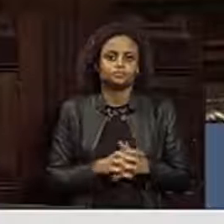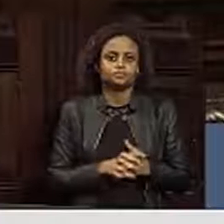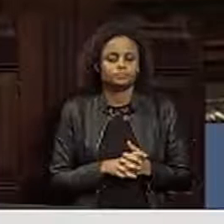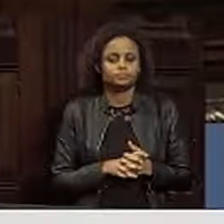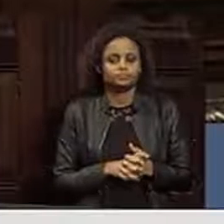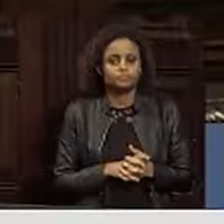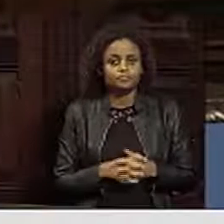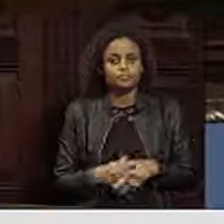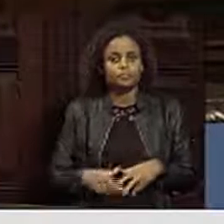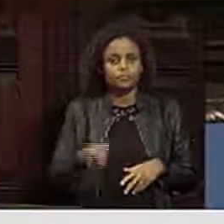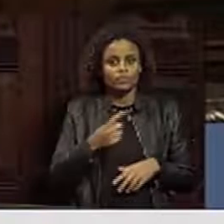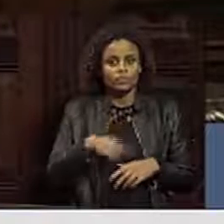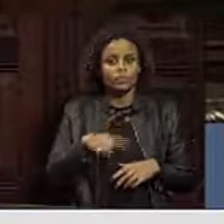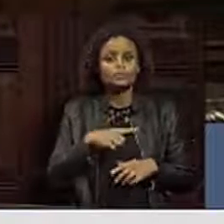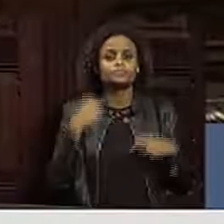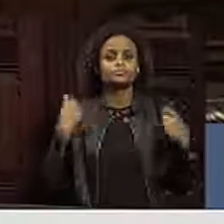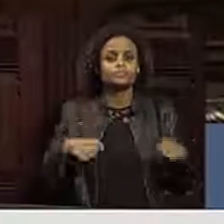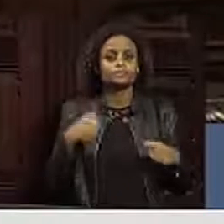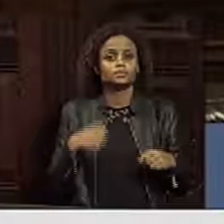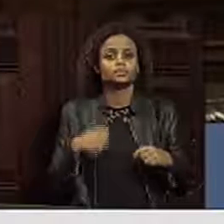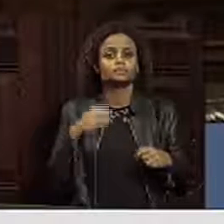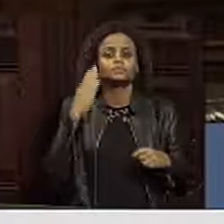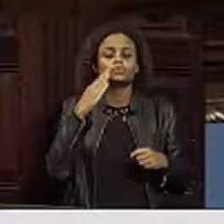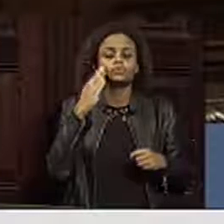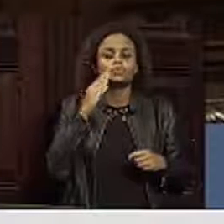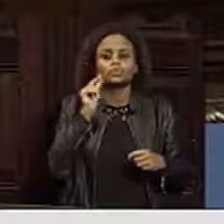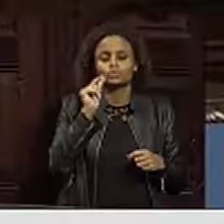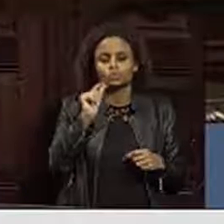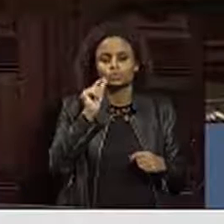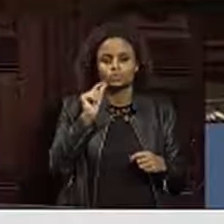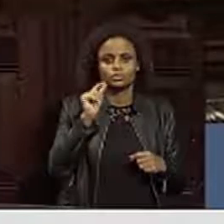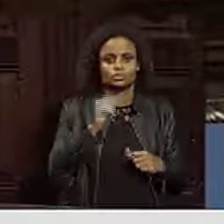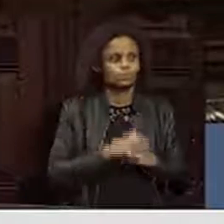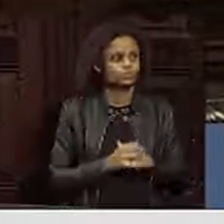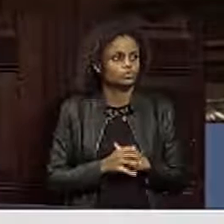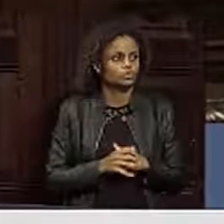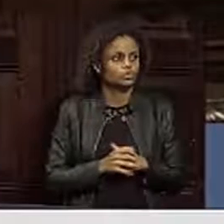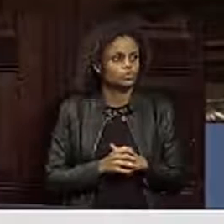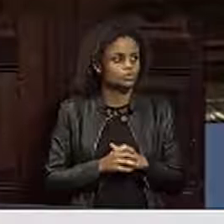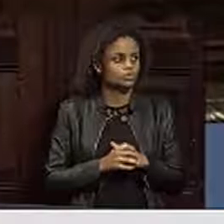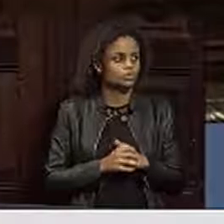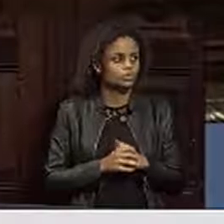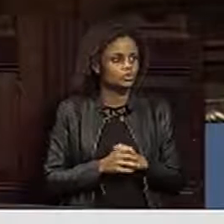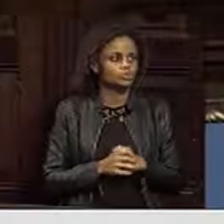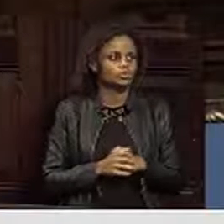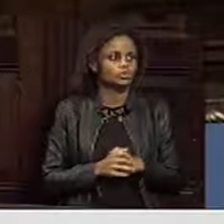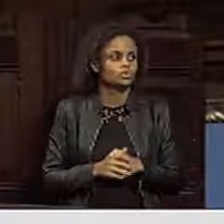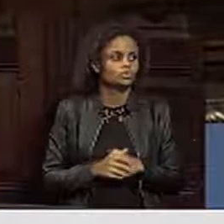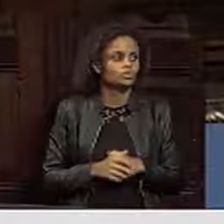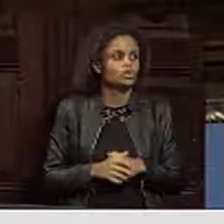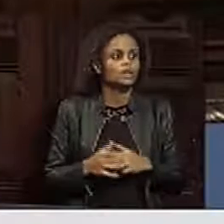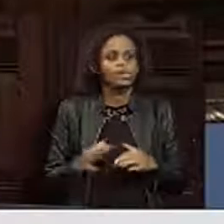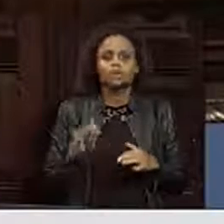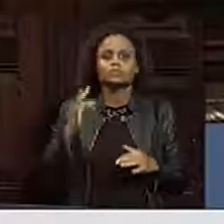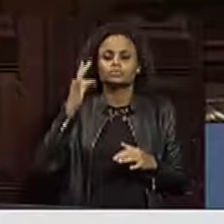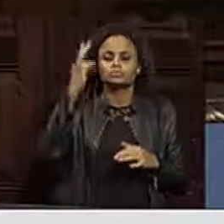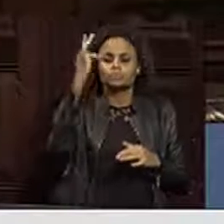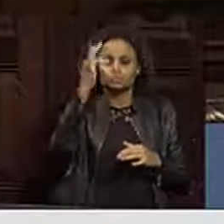Nós precisamos entender que não se faz o futuro de um país sem a educação